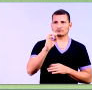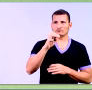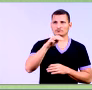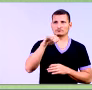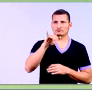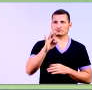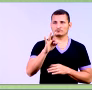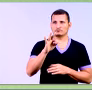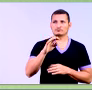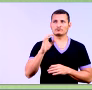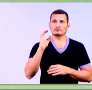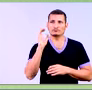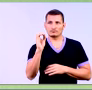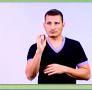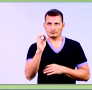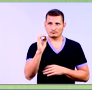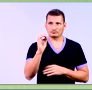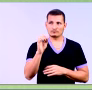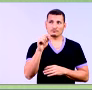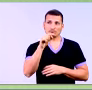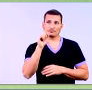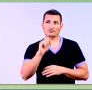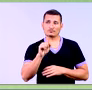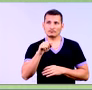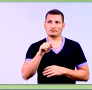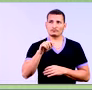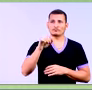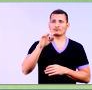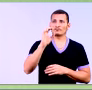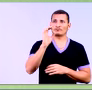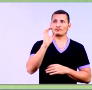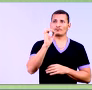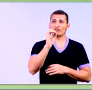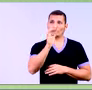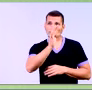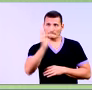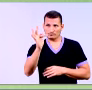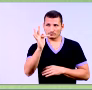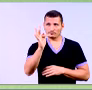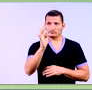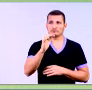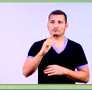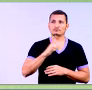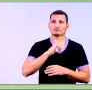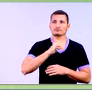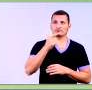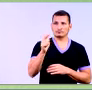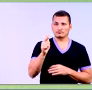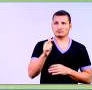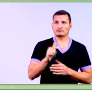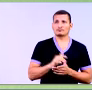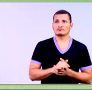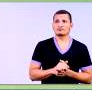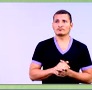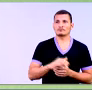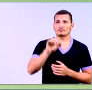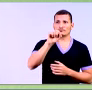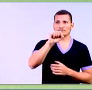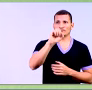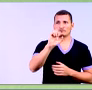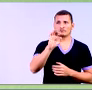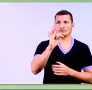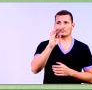Então, isso indica para ele desativar o auto-commit. E nós temos uma outra situação aqui, que é o